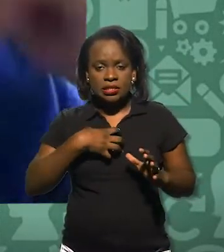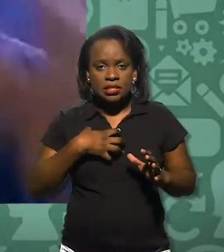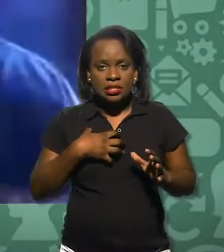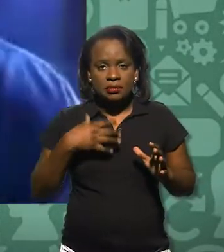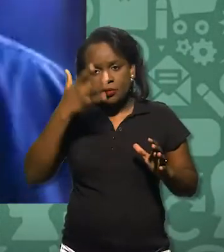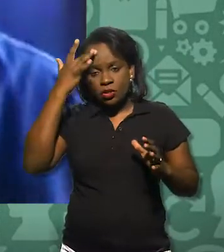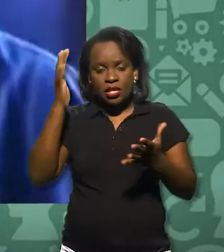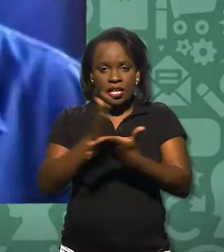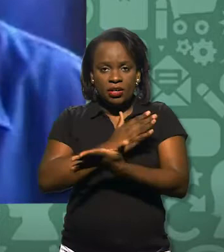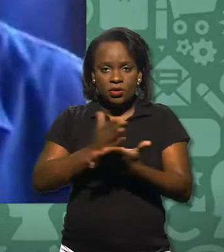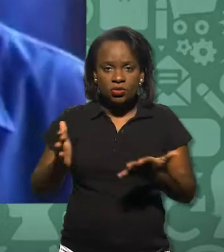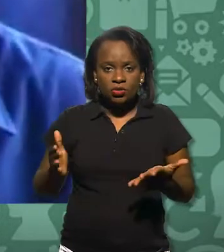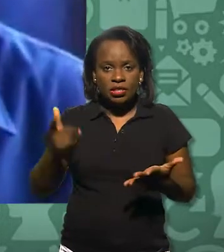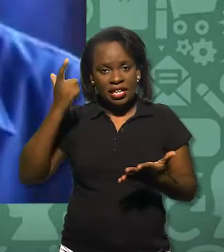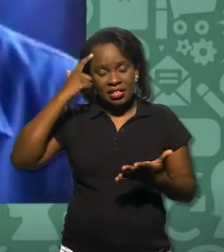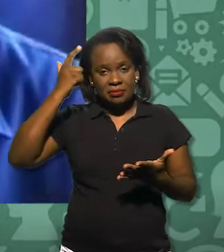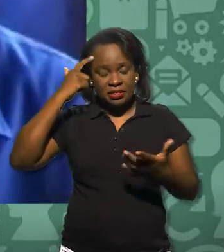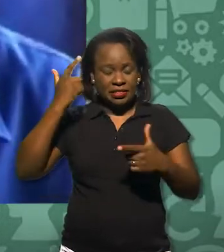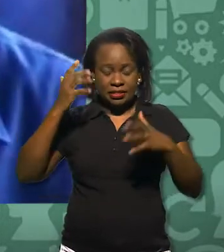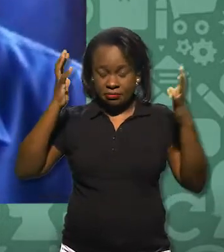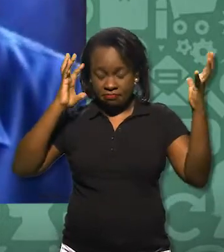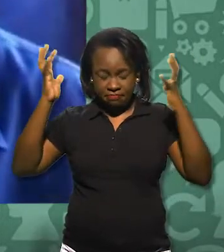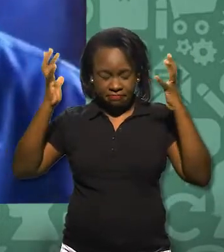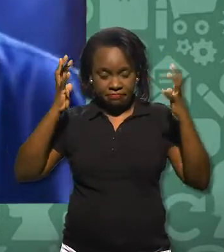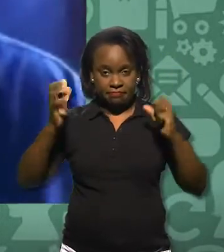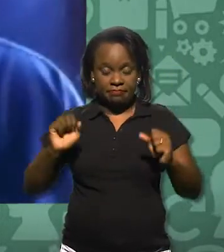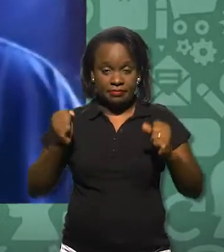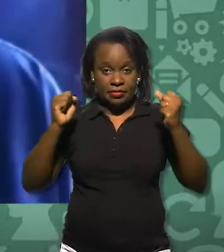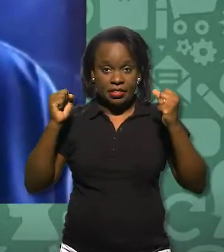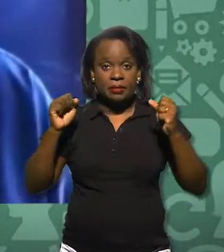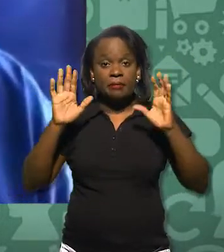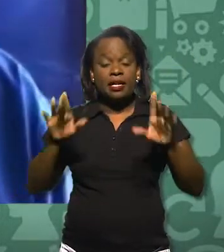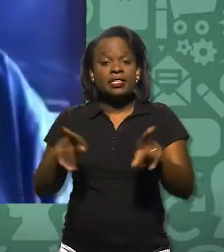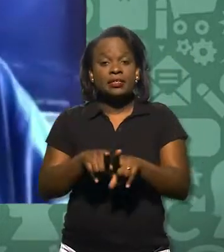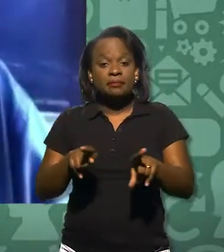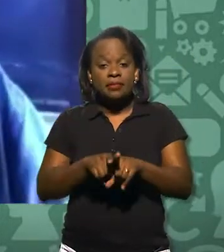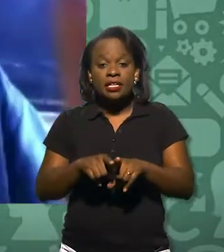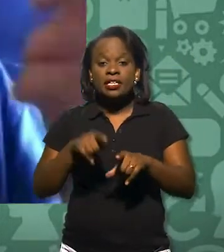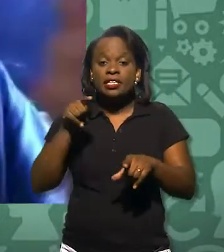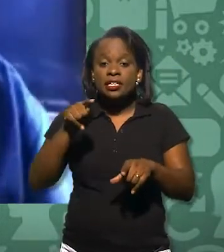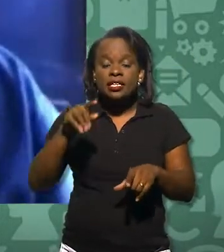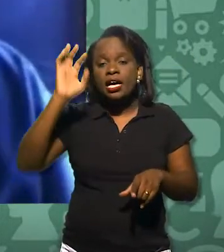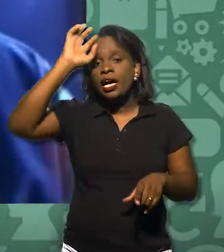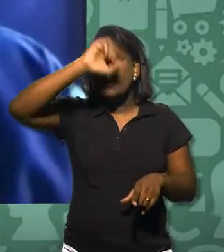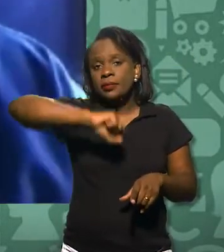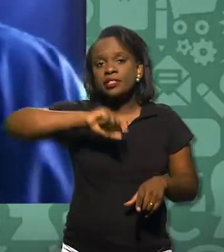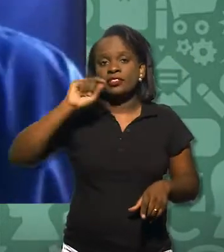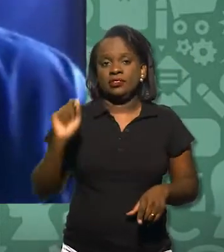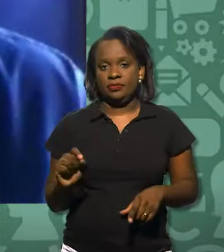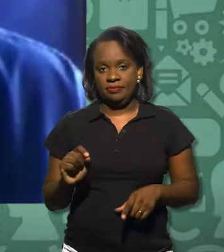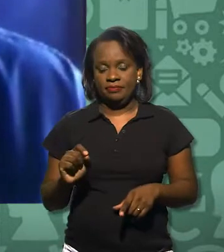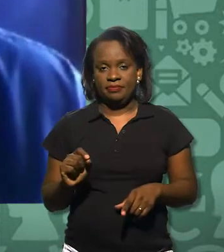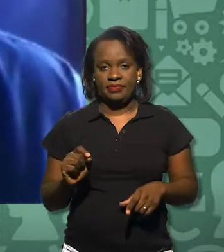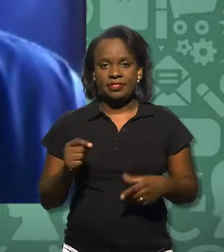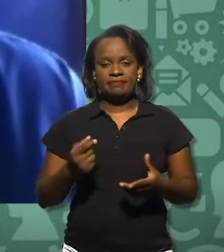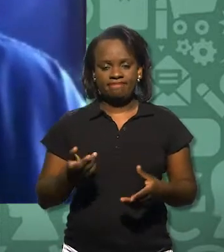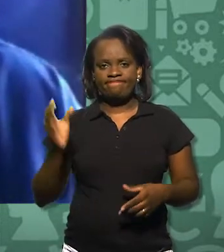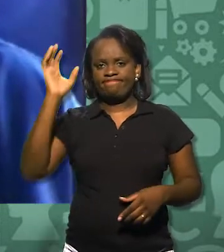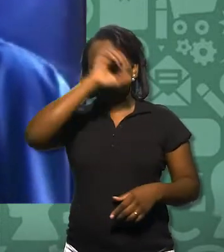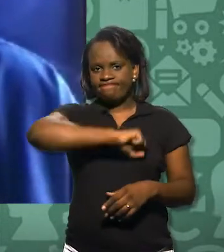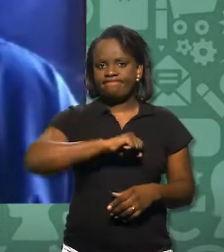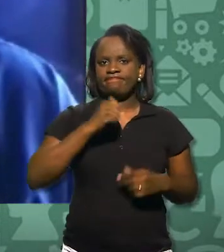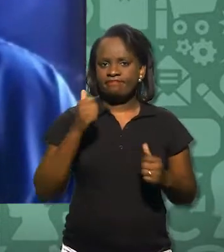afetou alguma coisa, algumas pessoas afetou a cabeça, mas também se tirou dali um aprendiz,